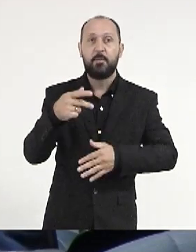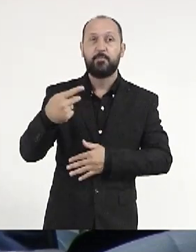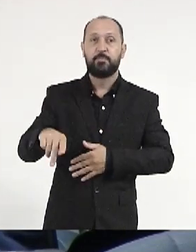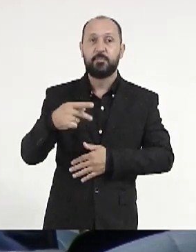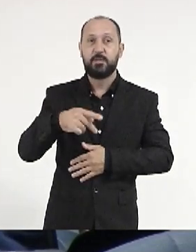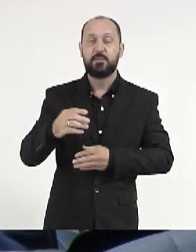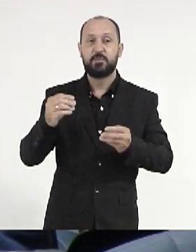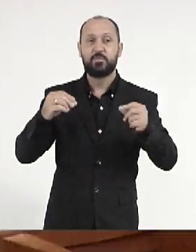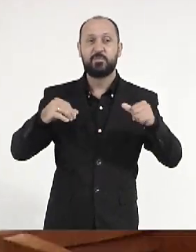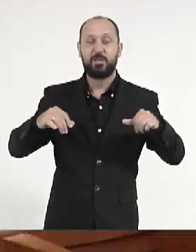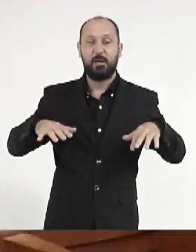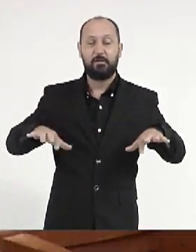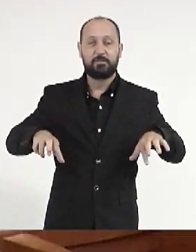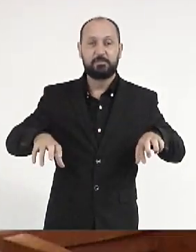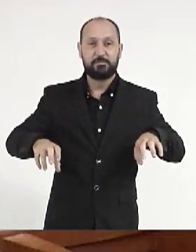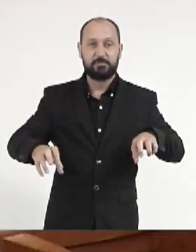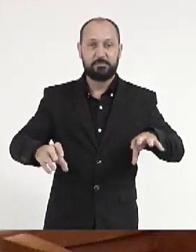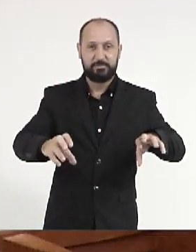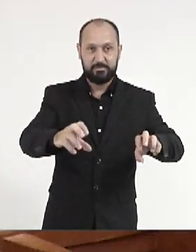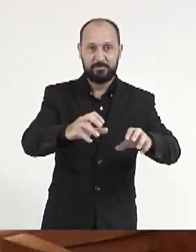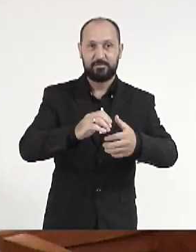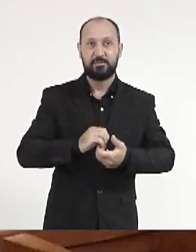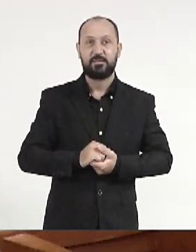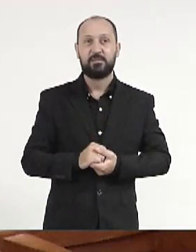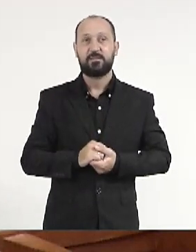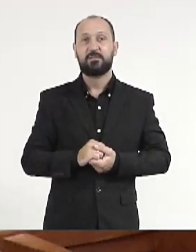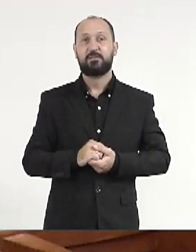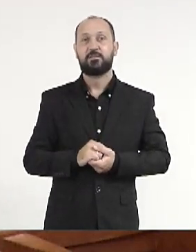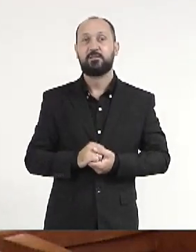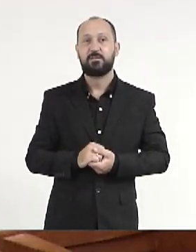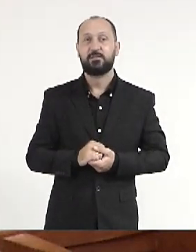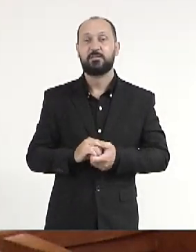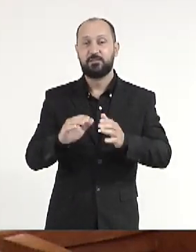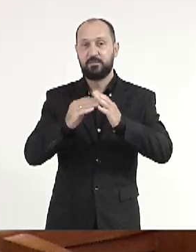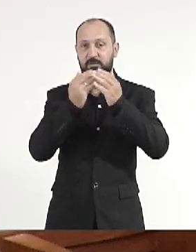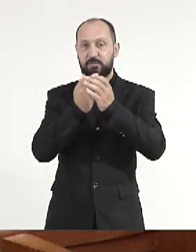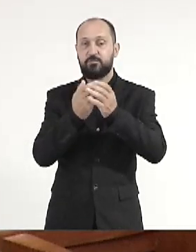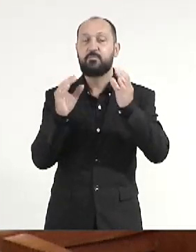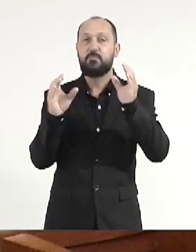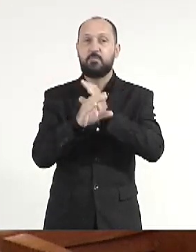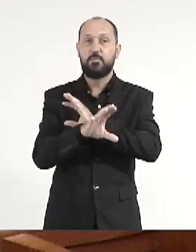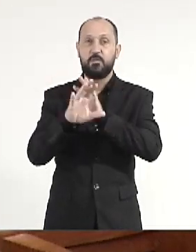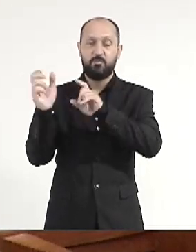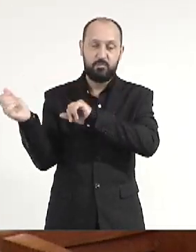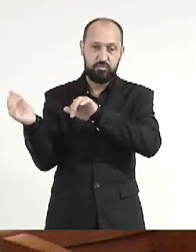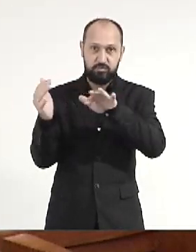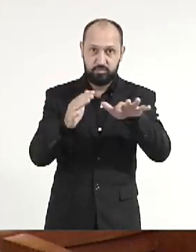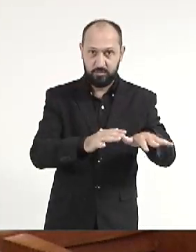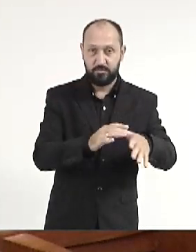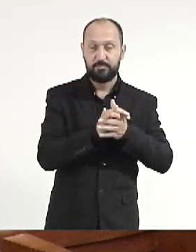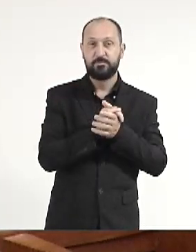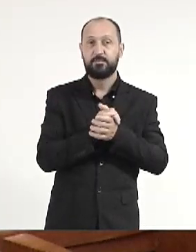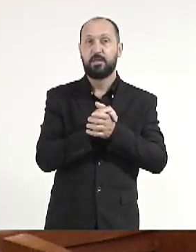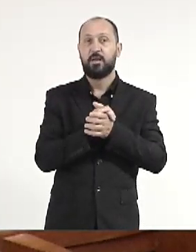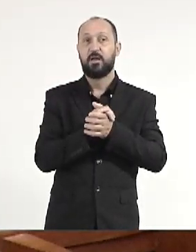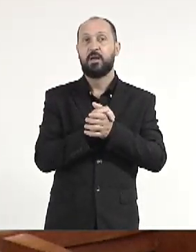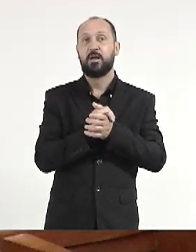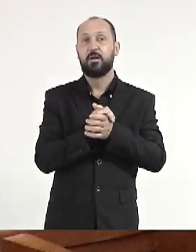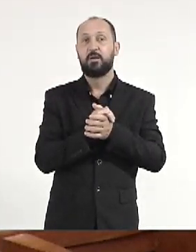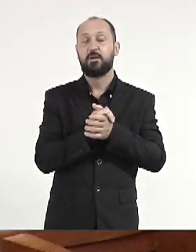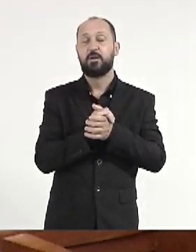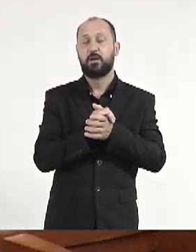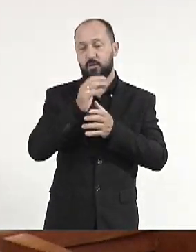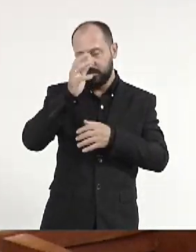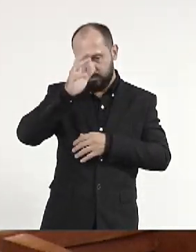sendo assoreado e parte da escola inteira foi para dentro do rio. Então,